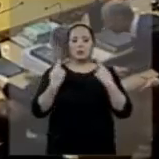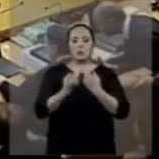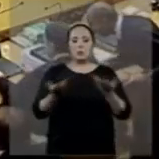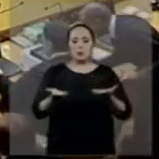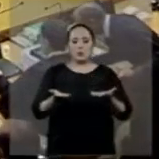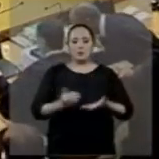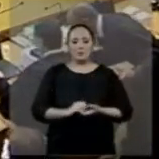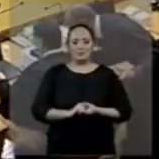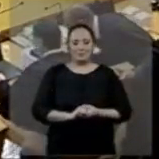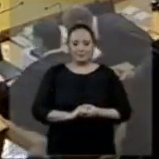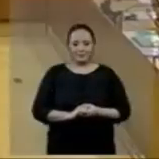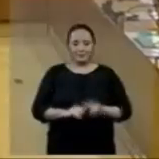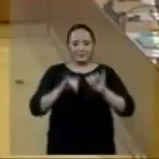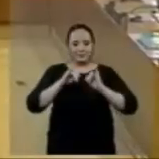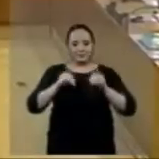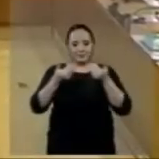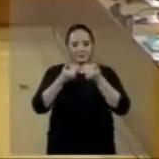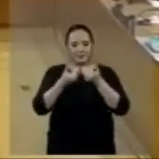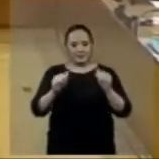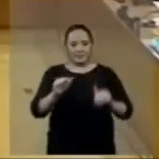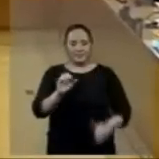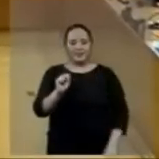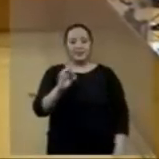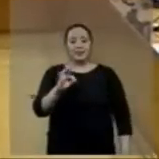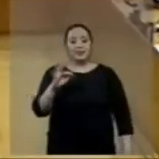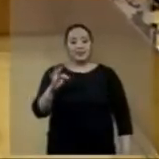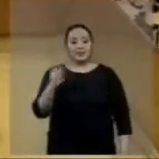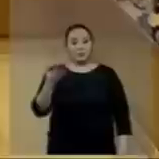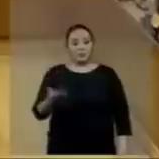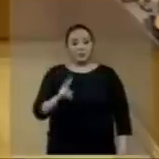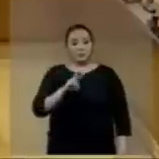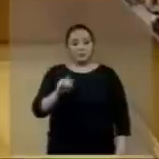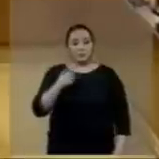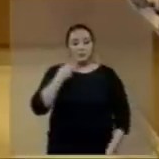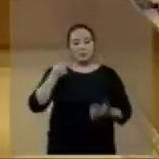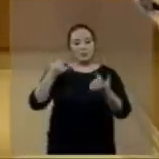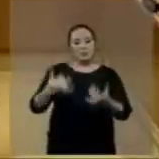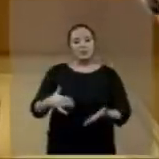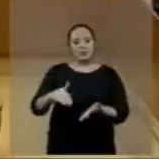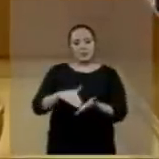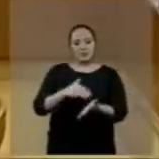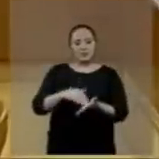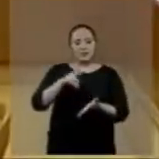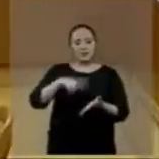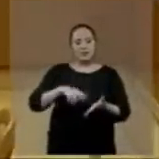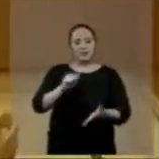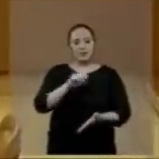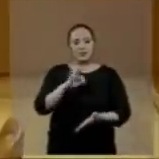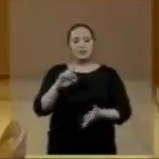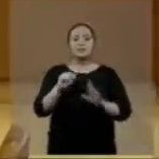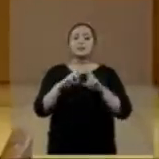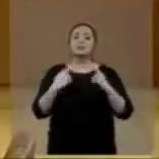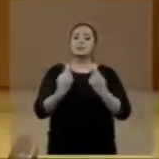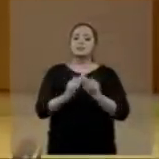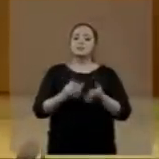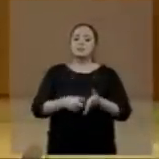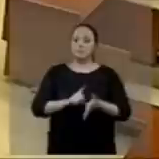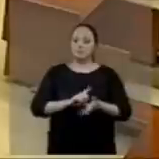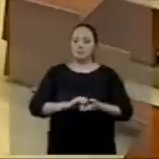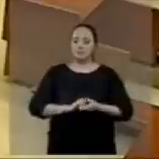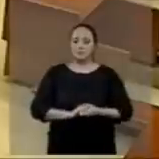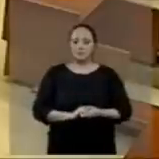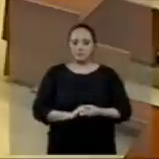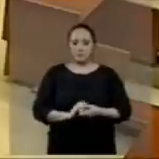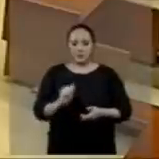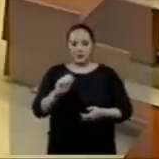sessão plenária do Supremo Tribunal Federal. Passo a palavra à senhora secretária para a leitura da ata da sessão anterior. Ata